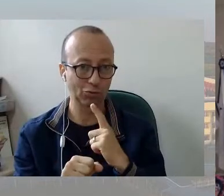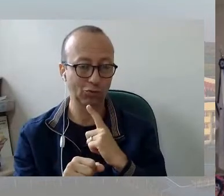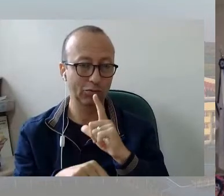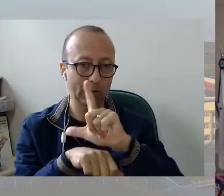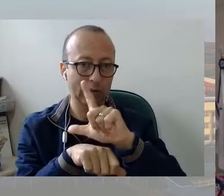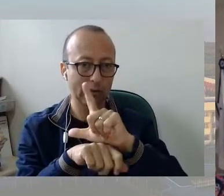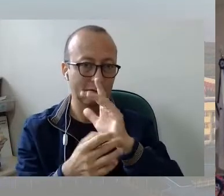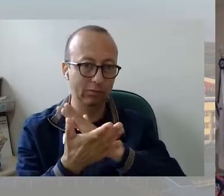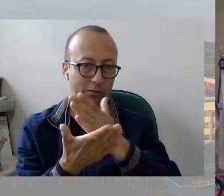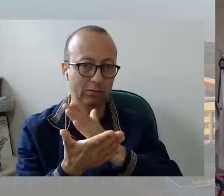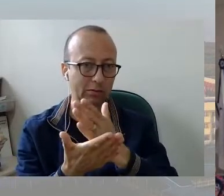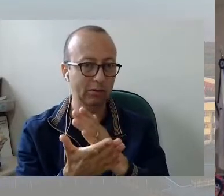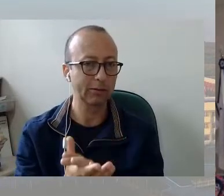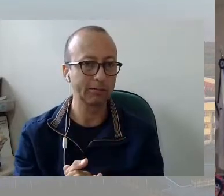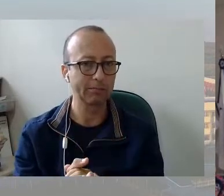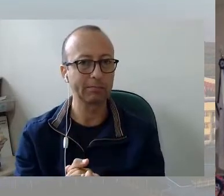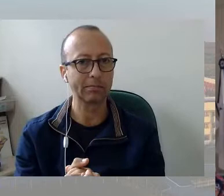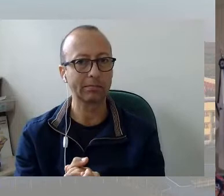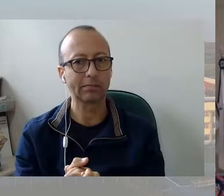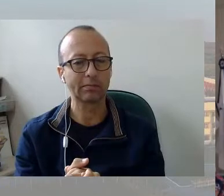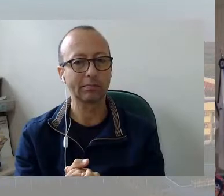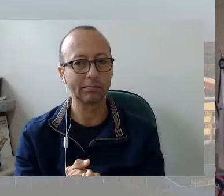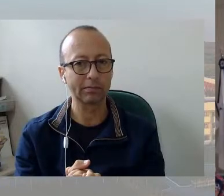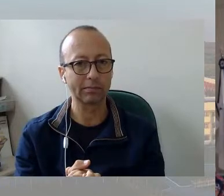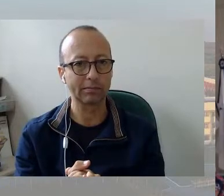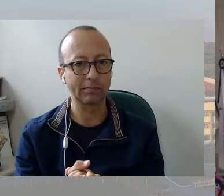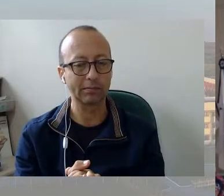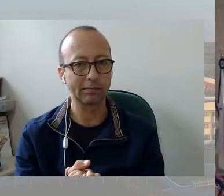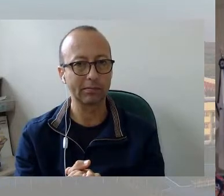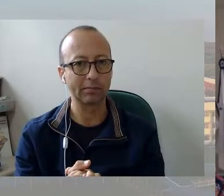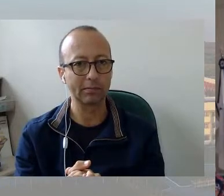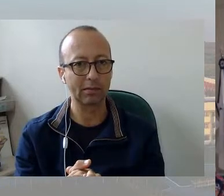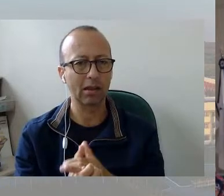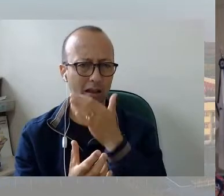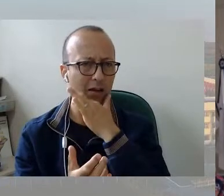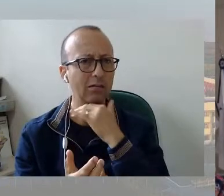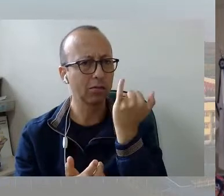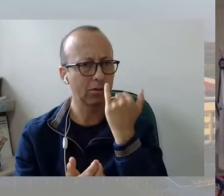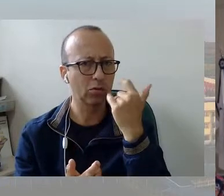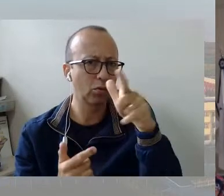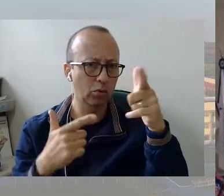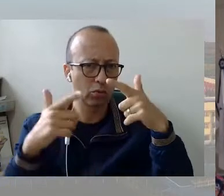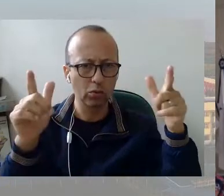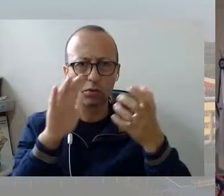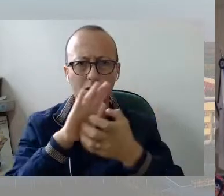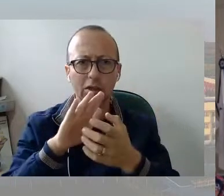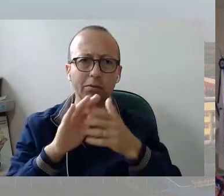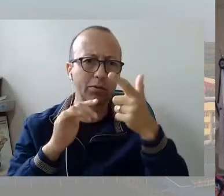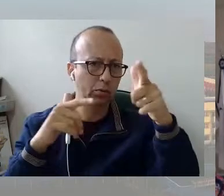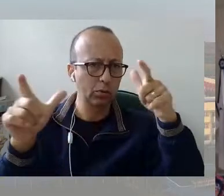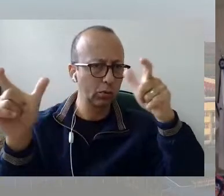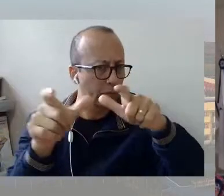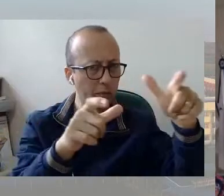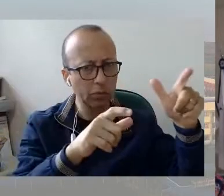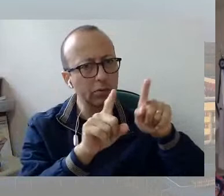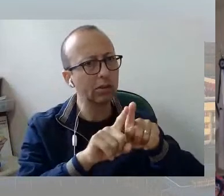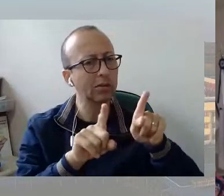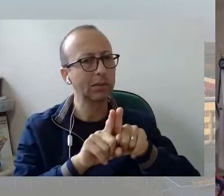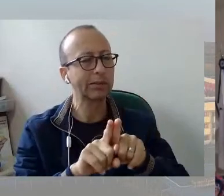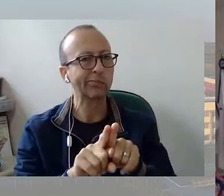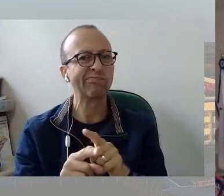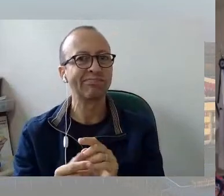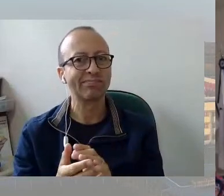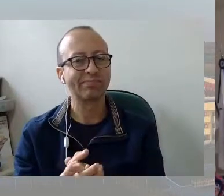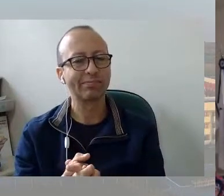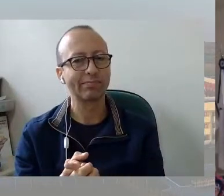fronteira o CIEP. E eu acho que é importante que outras unidades acadêmicas tenham a oportunidade, né, de sediar um evento, né,